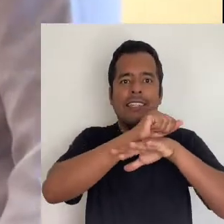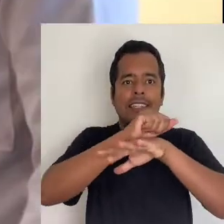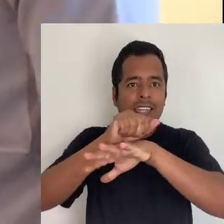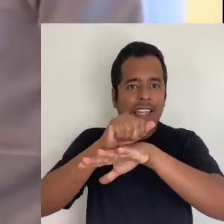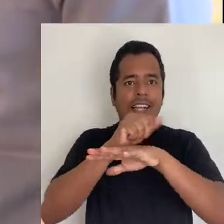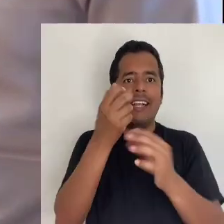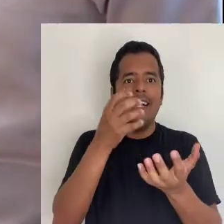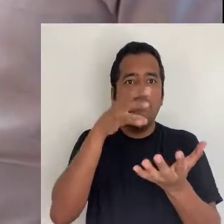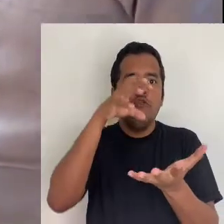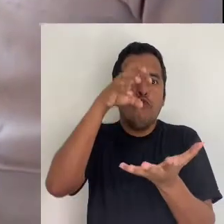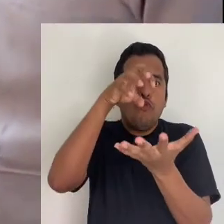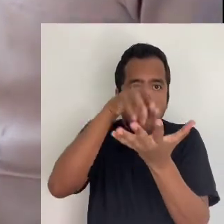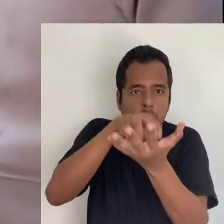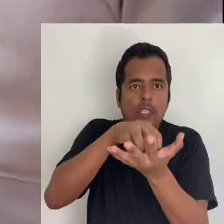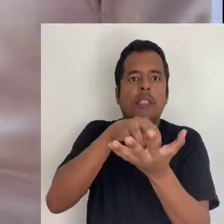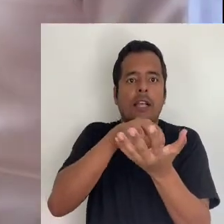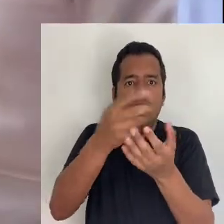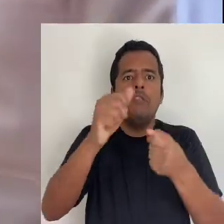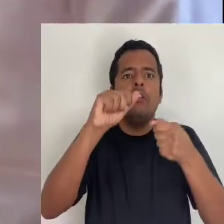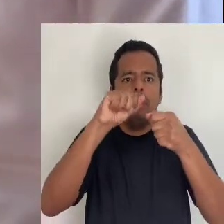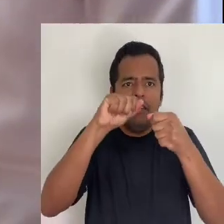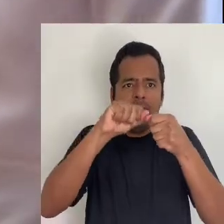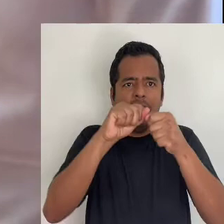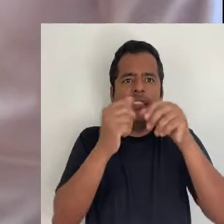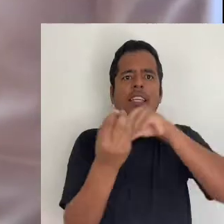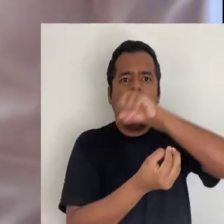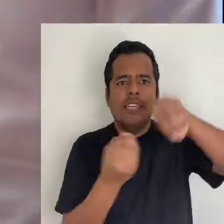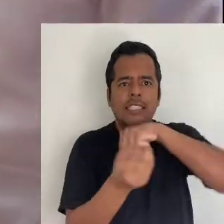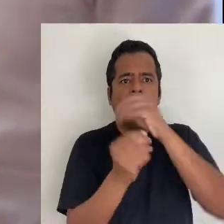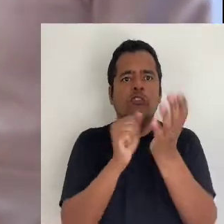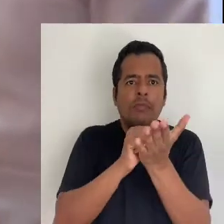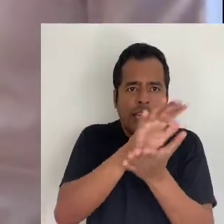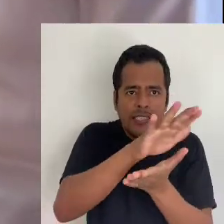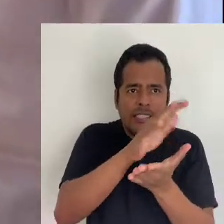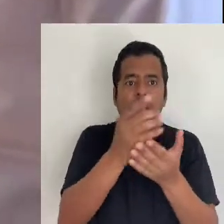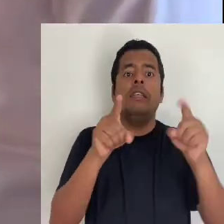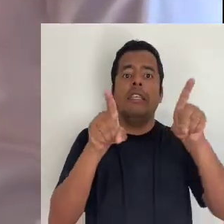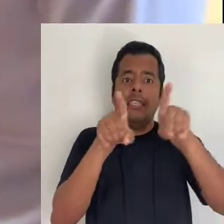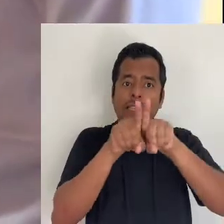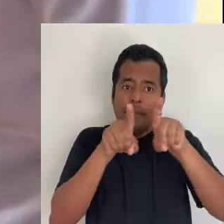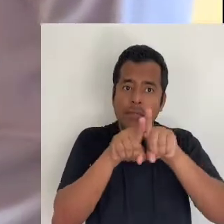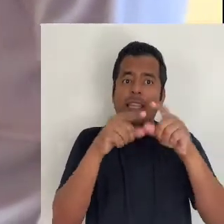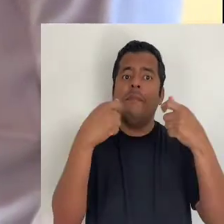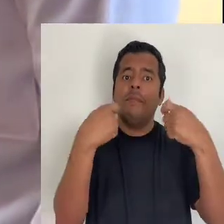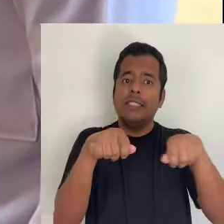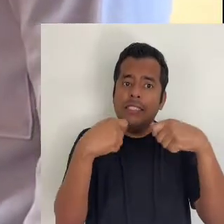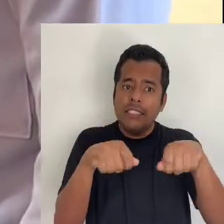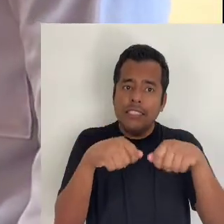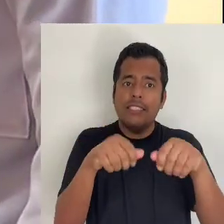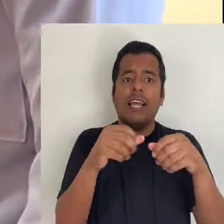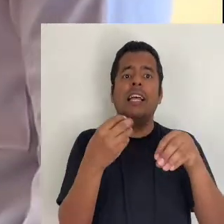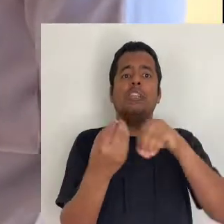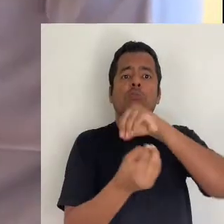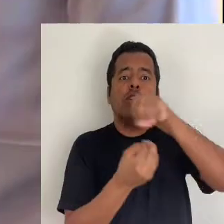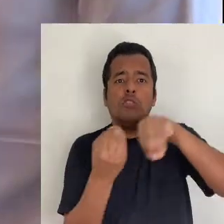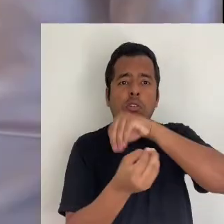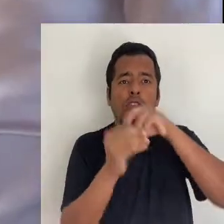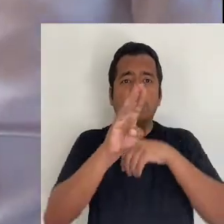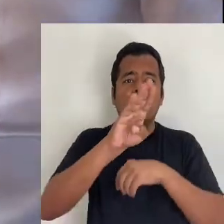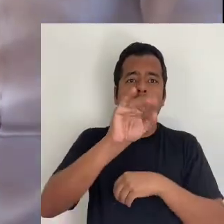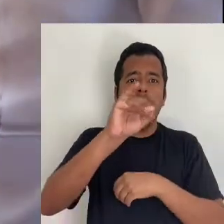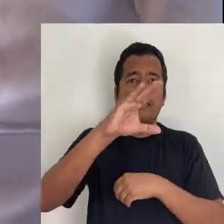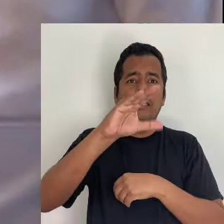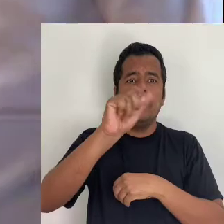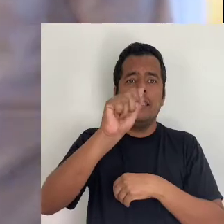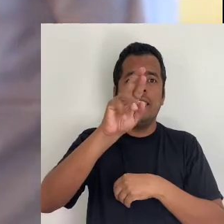ácido sulfúrico concentrado, ok? Para fazer a reação de eliminação. Iremos precisar também de uma solução de